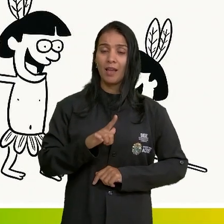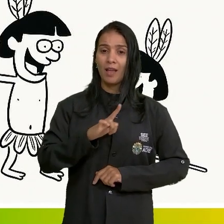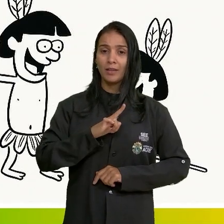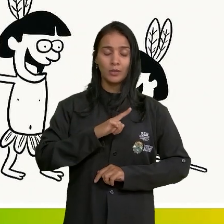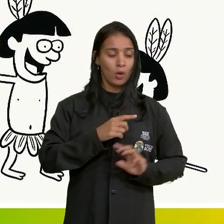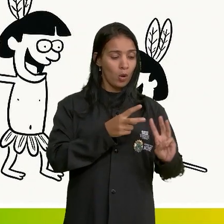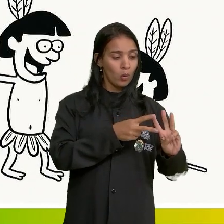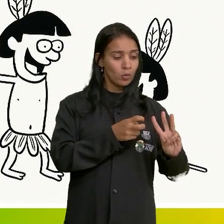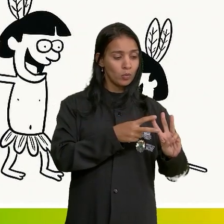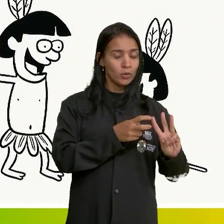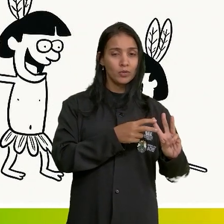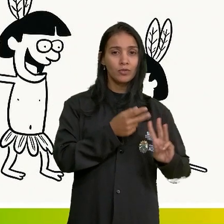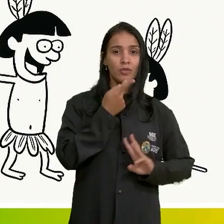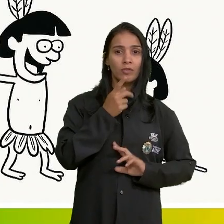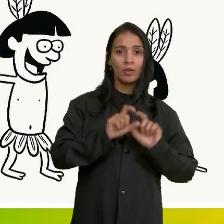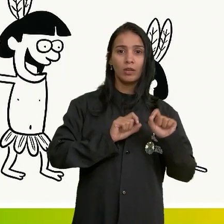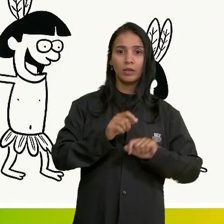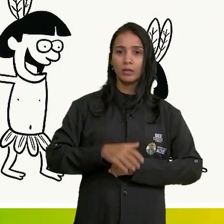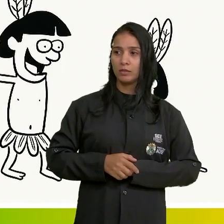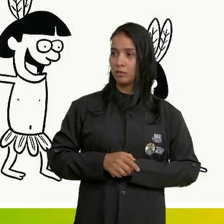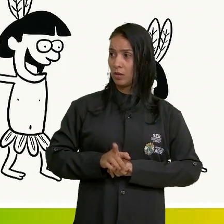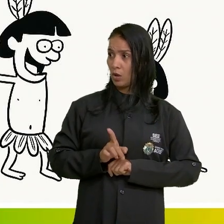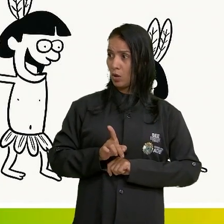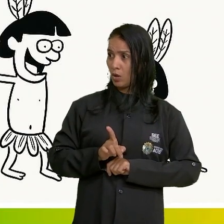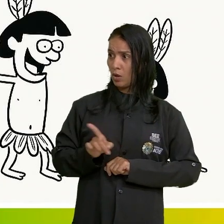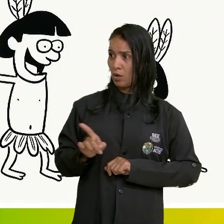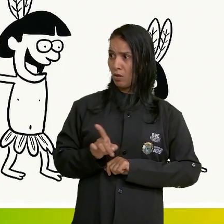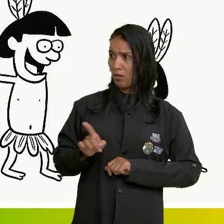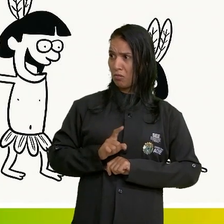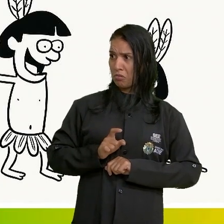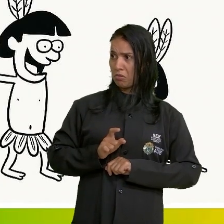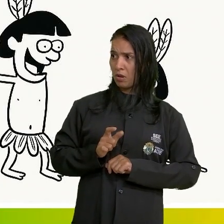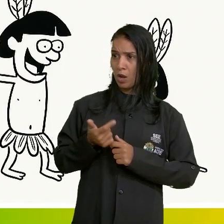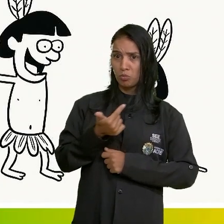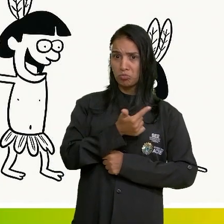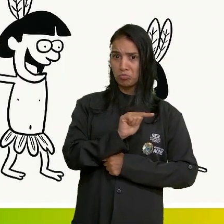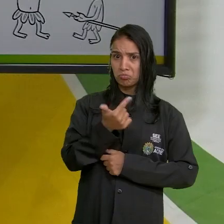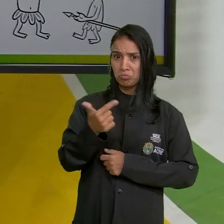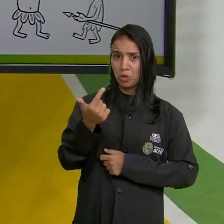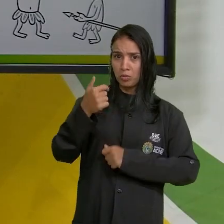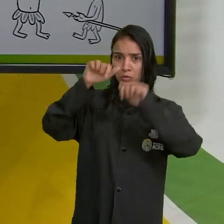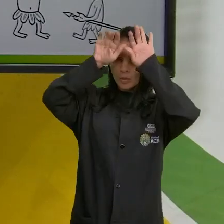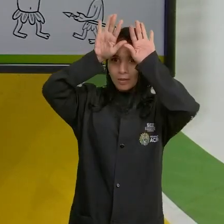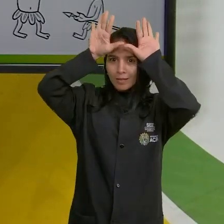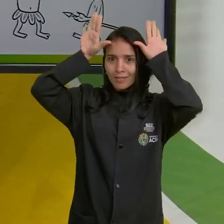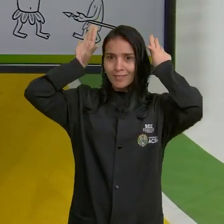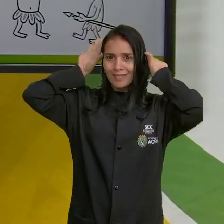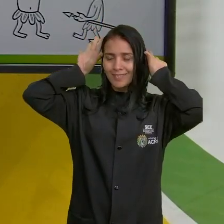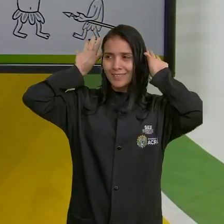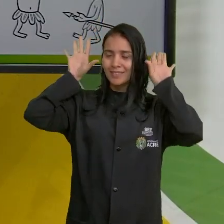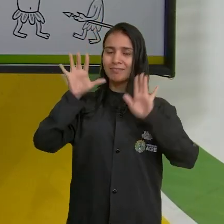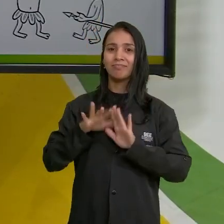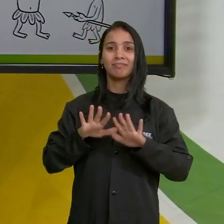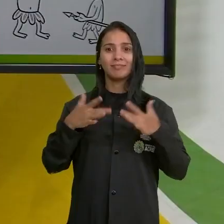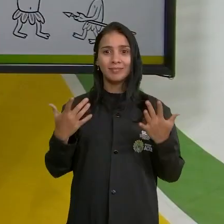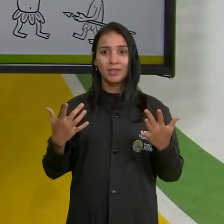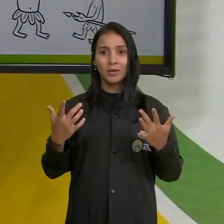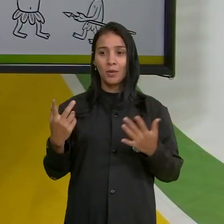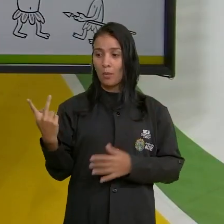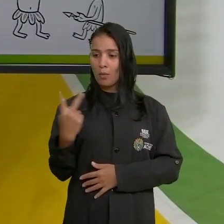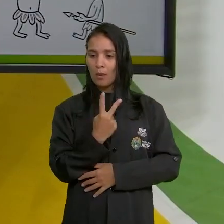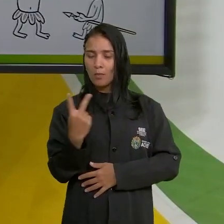também a seguinte frase, olha, eles não usam penas. Então vocês podem perceber que de ambas as